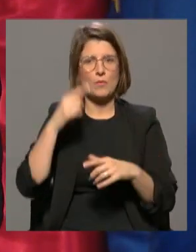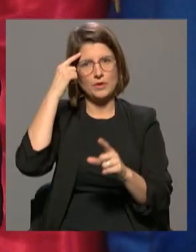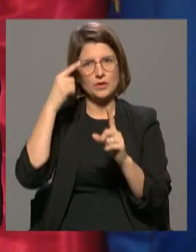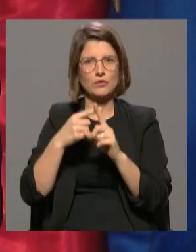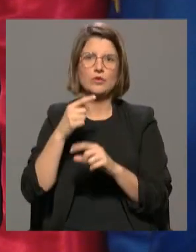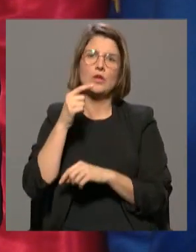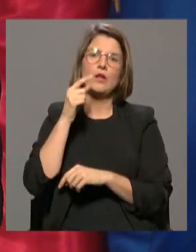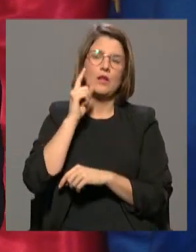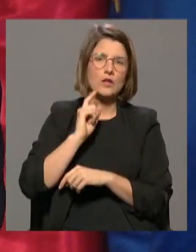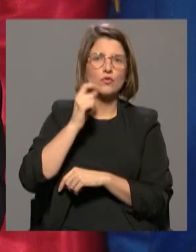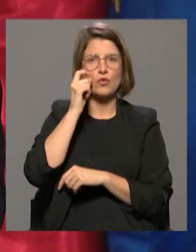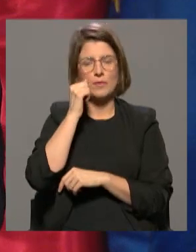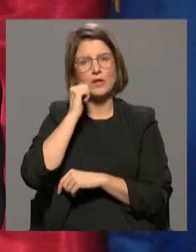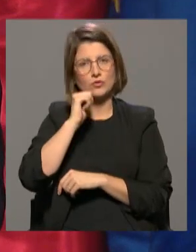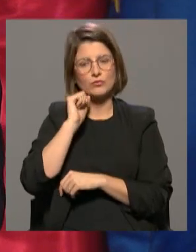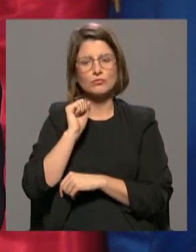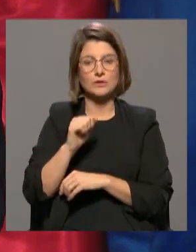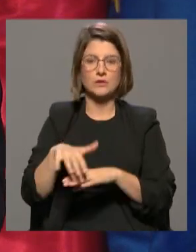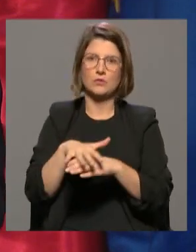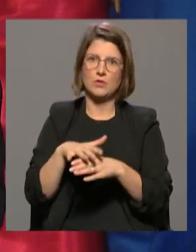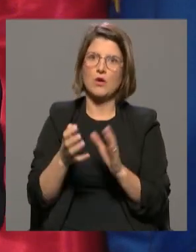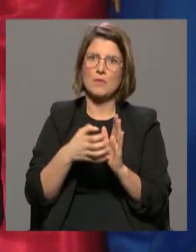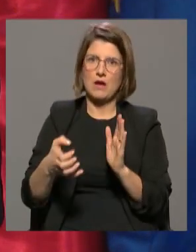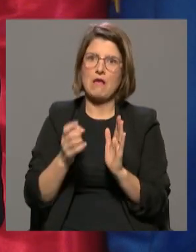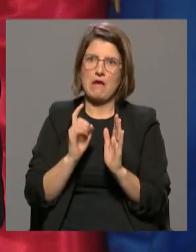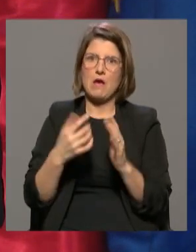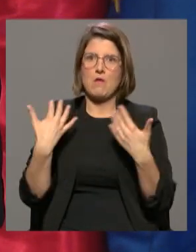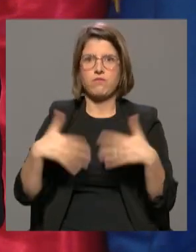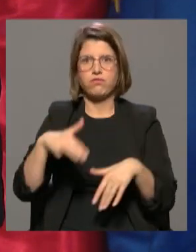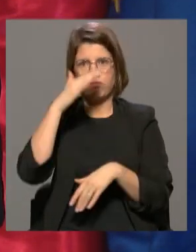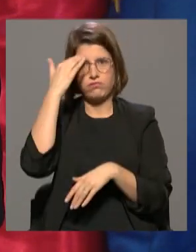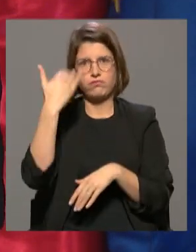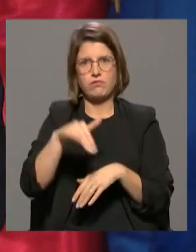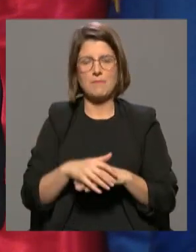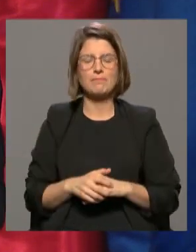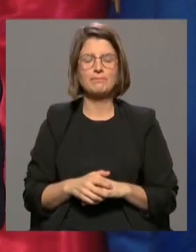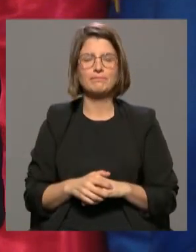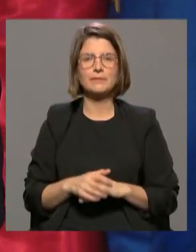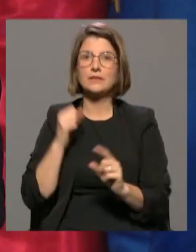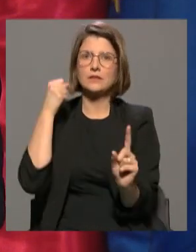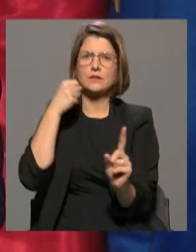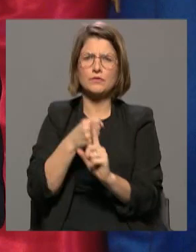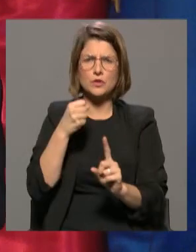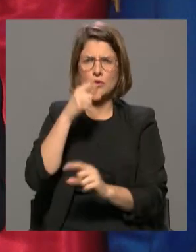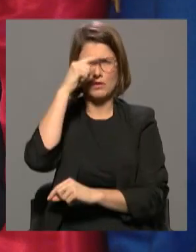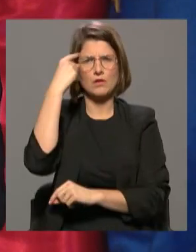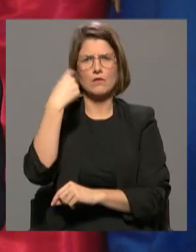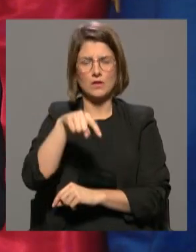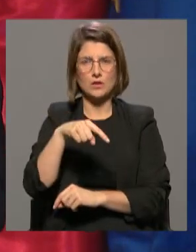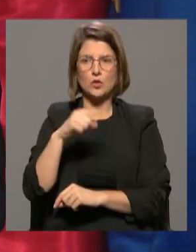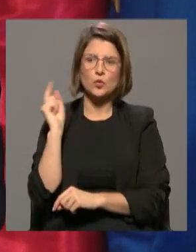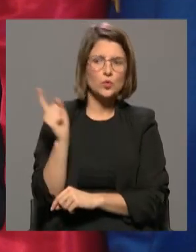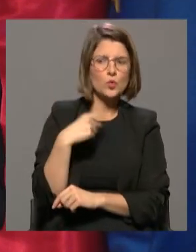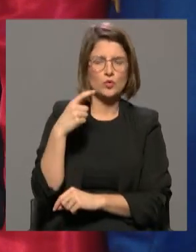açorianos açorianos num contexto complexo e exigente são desafios difíceis os que temos